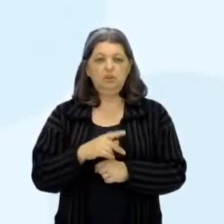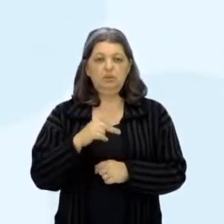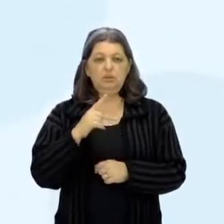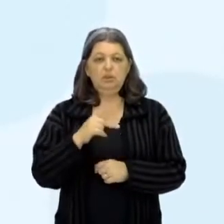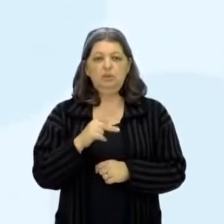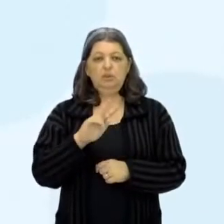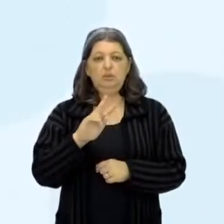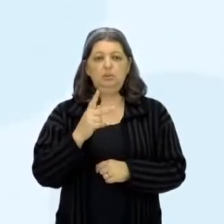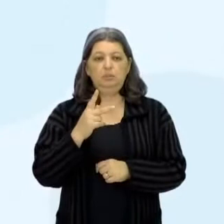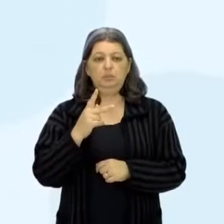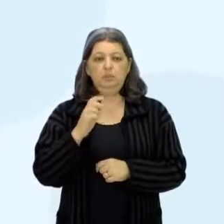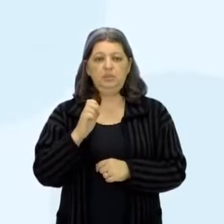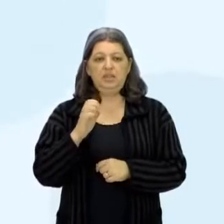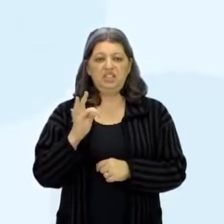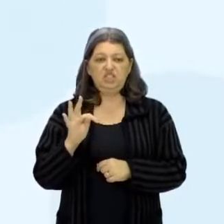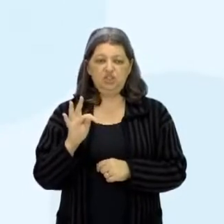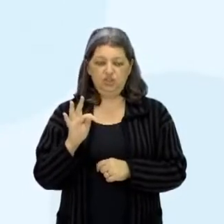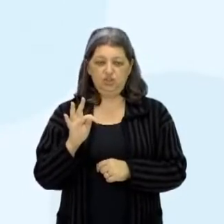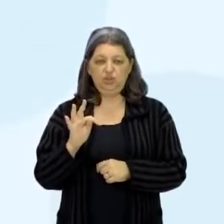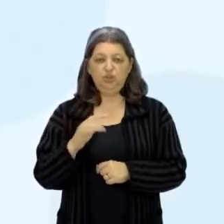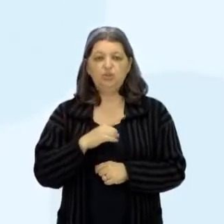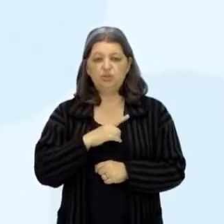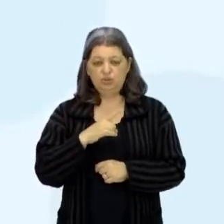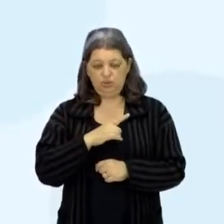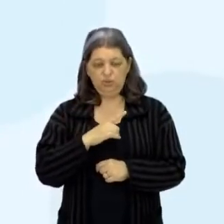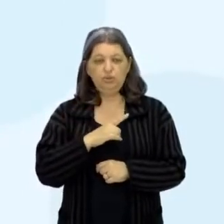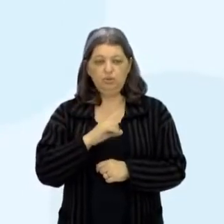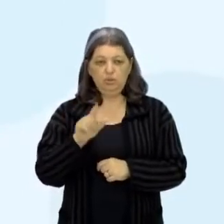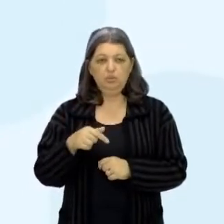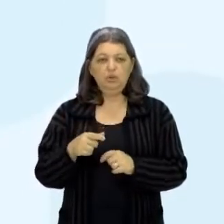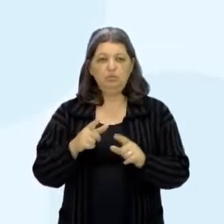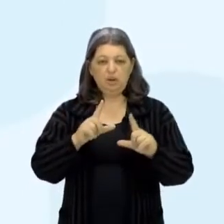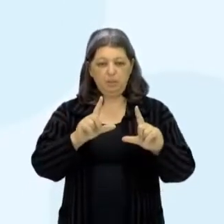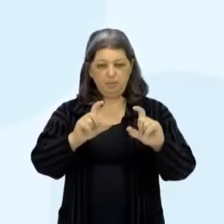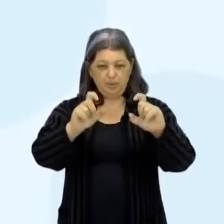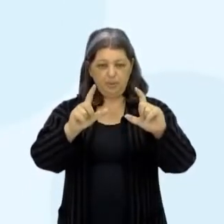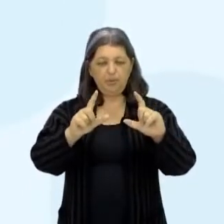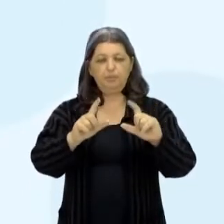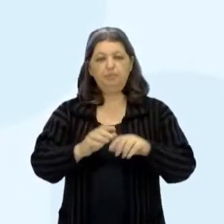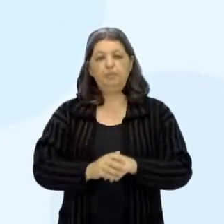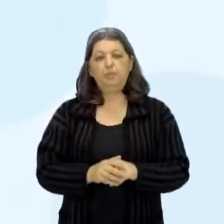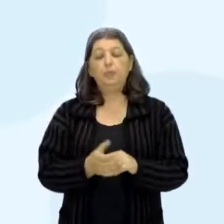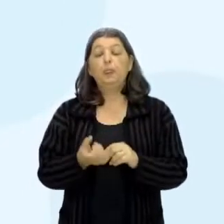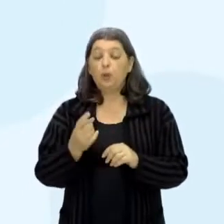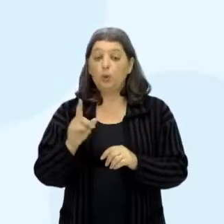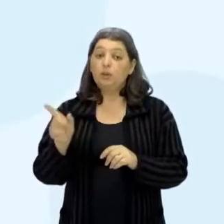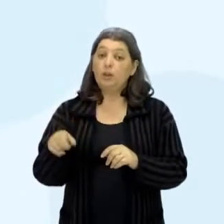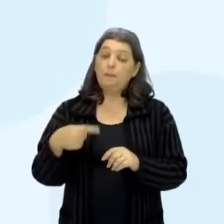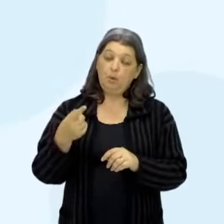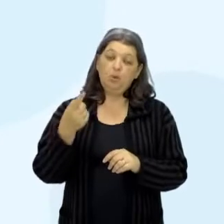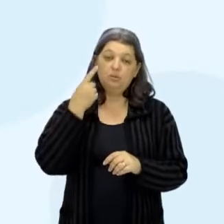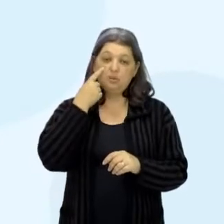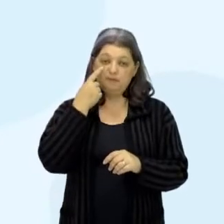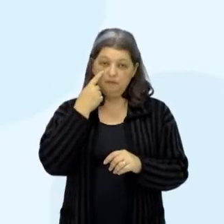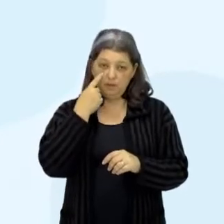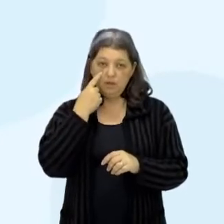é um simulador PET, né, que você pode pegar aí, depois dar o print da tela, ou pegar lá no nosso repositório